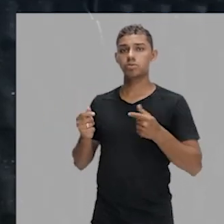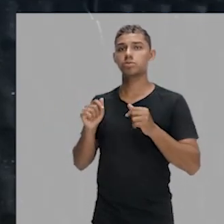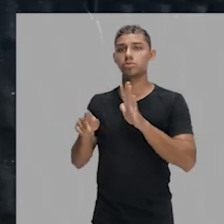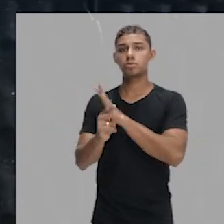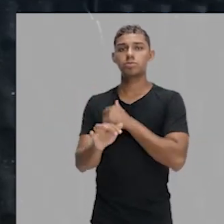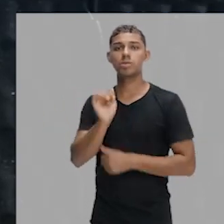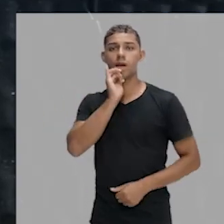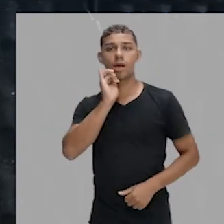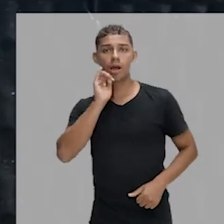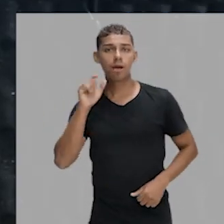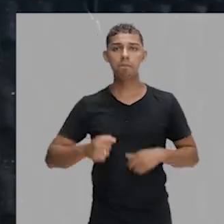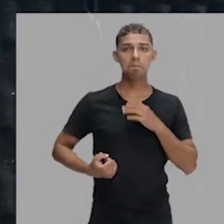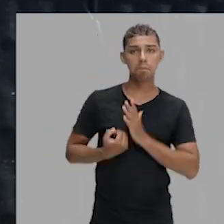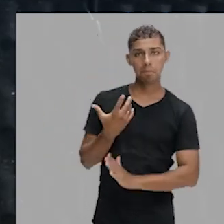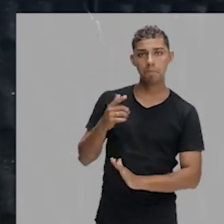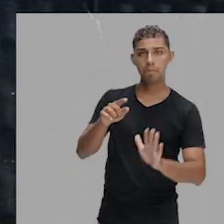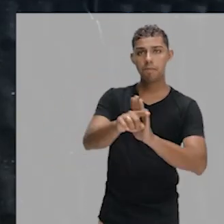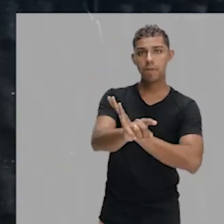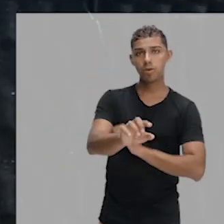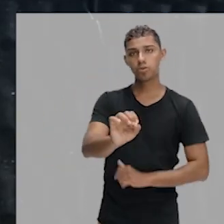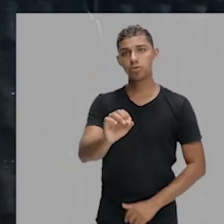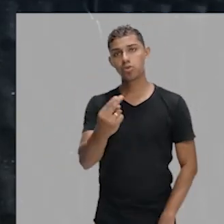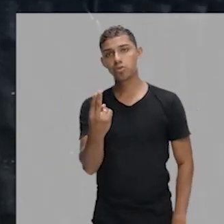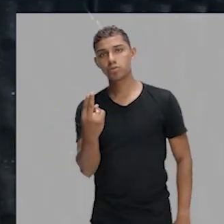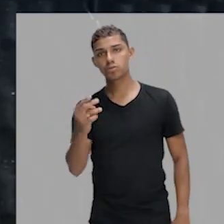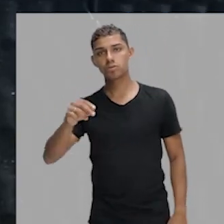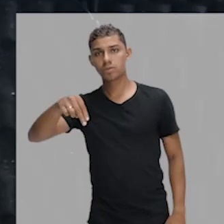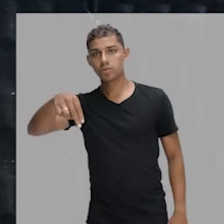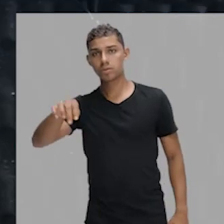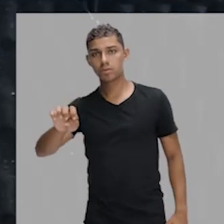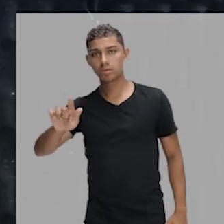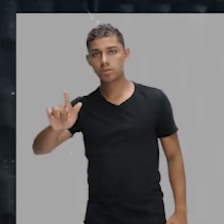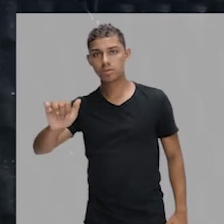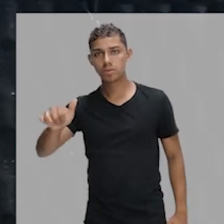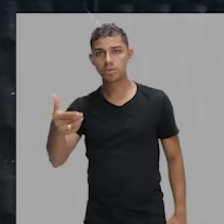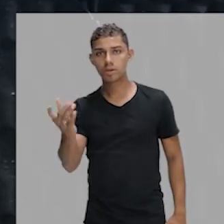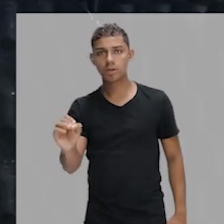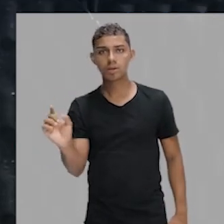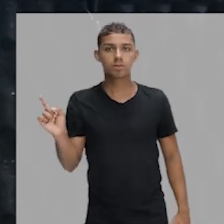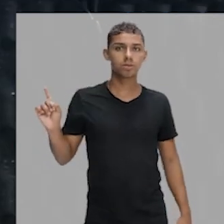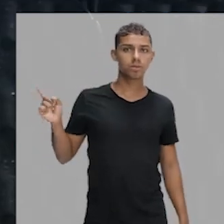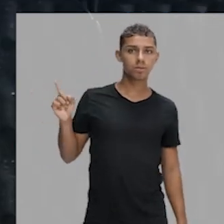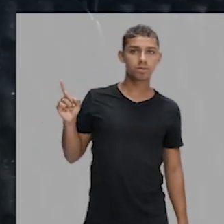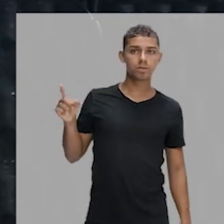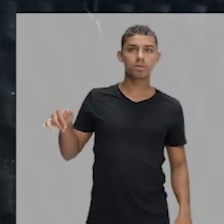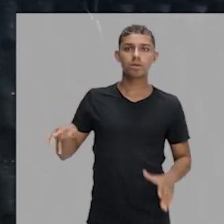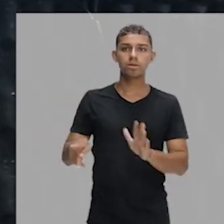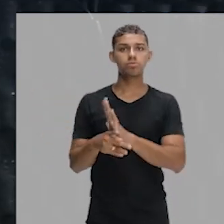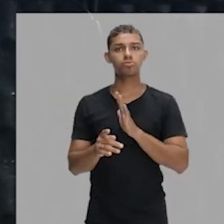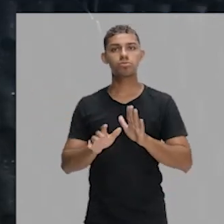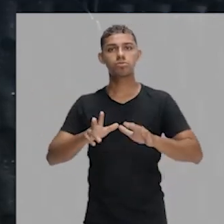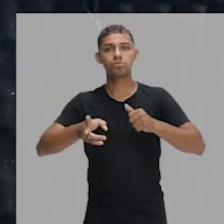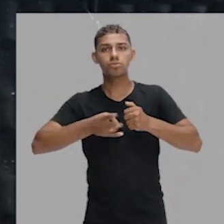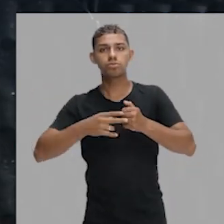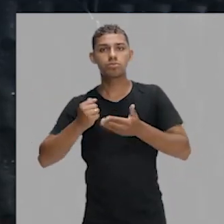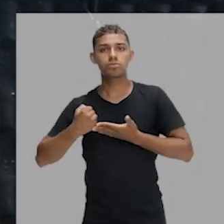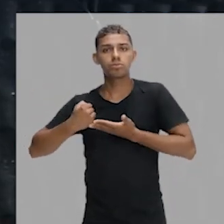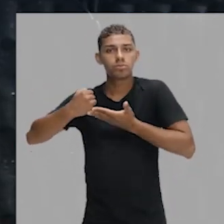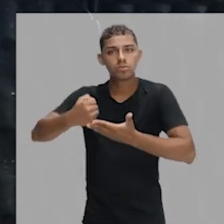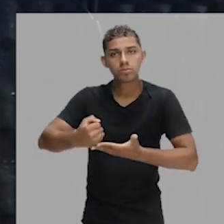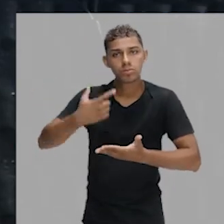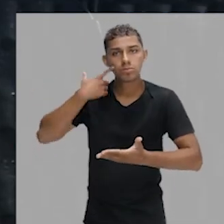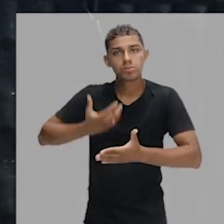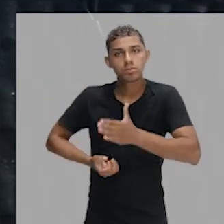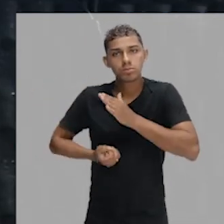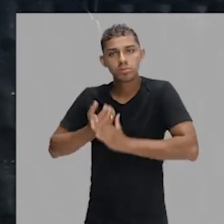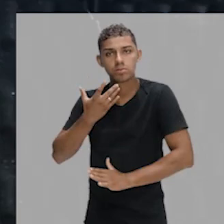criar pergunta e negação. Por isso, eles precisam de um verbo auxiliar ou de um verbo ajudante para criar